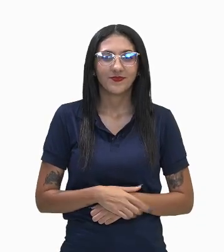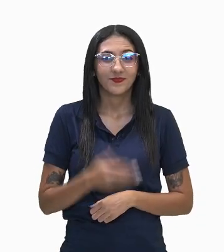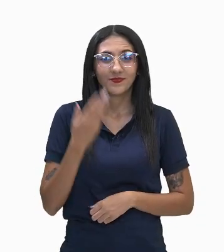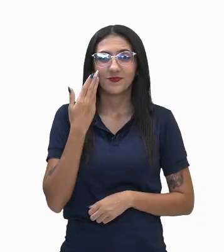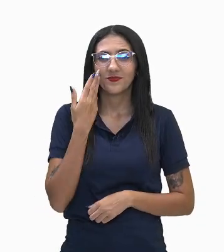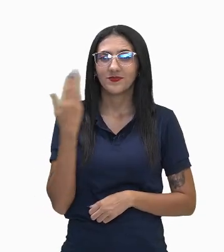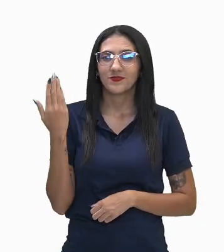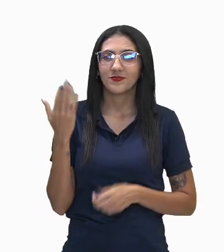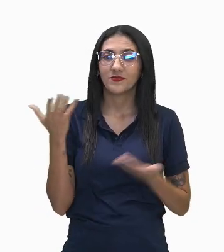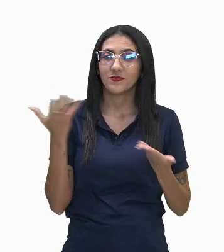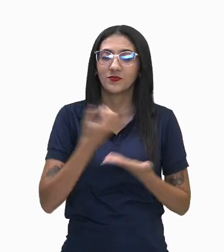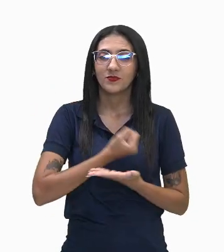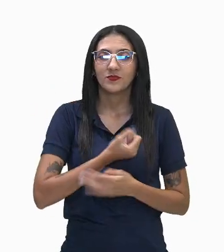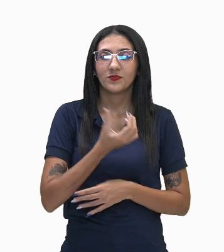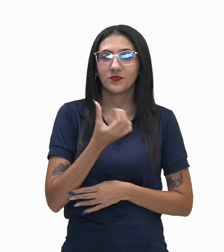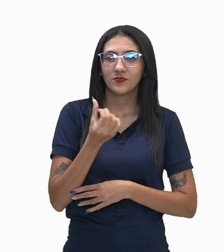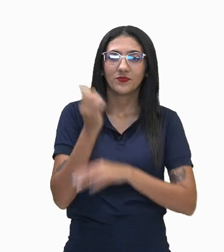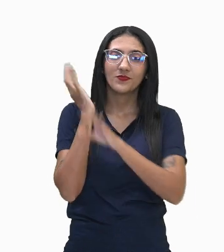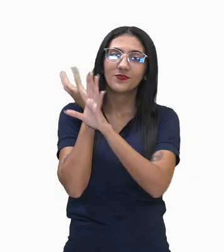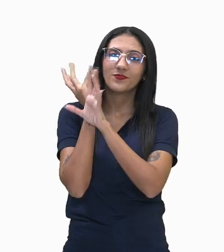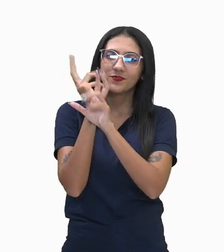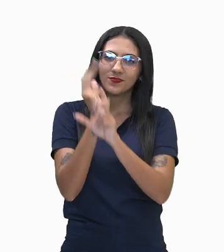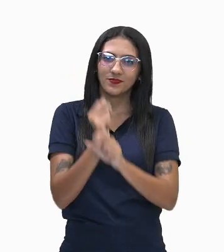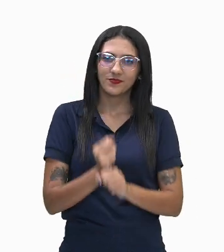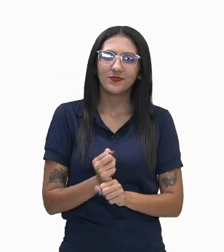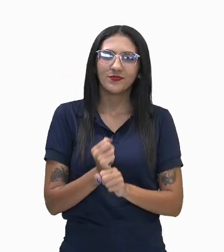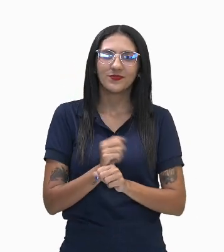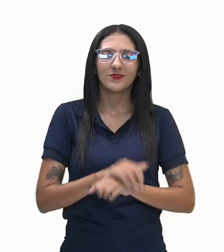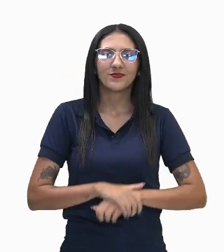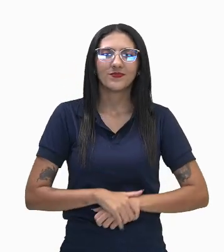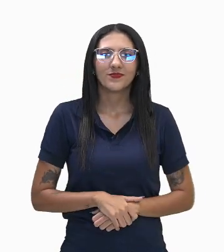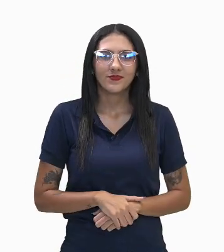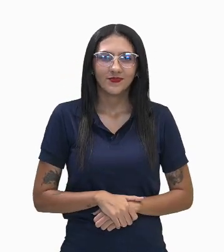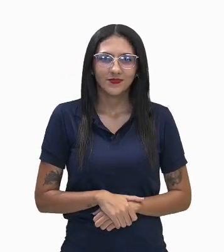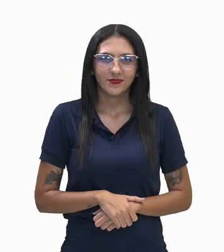Vamos de revisão e avaliação.